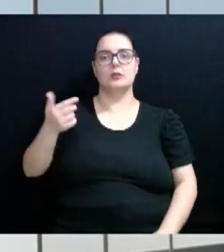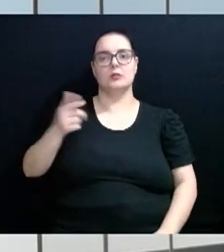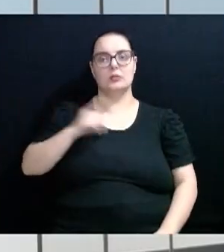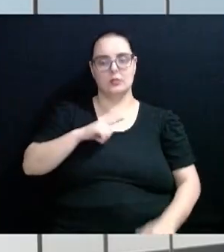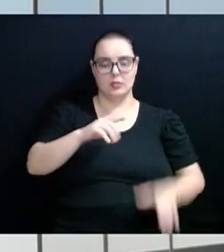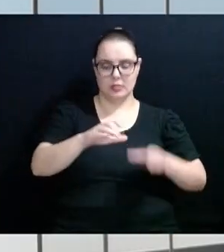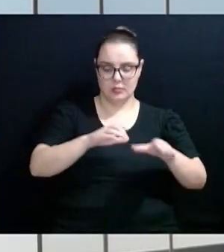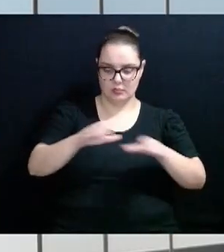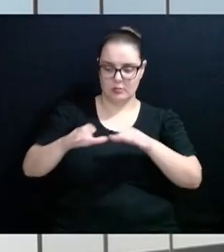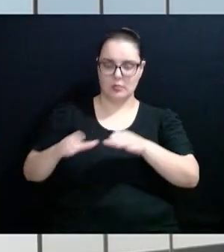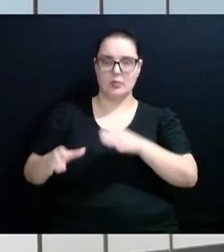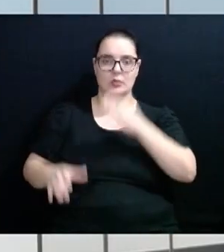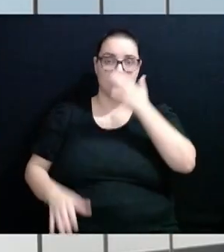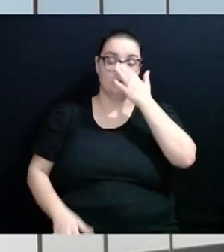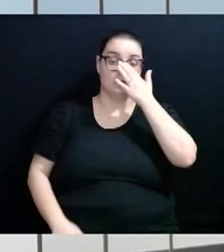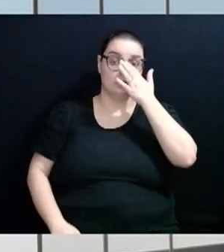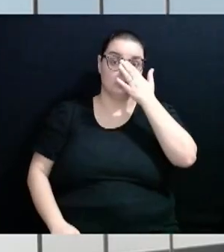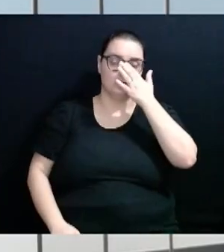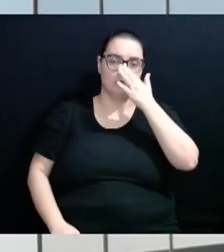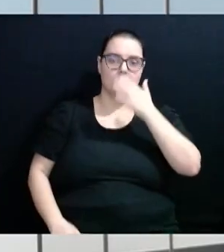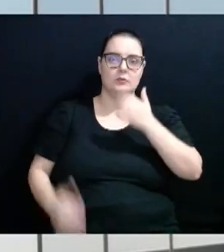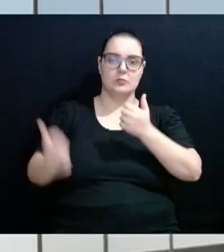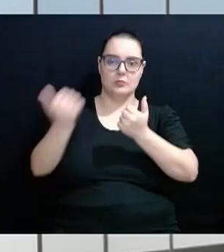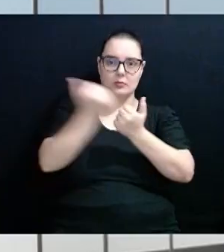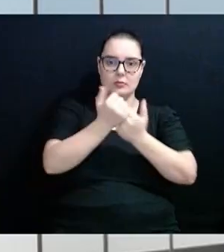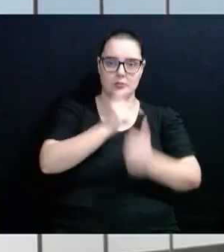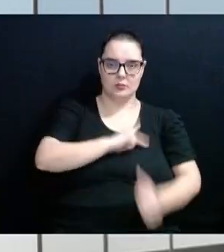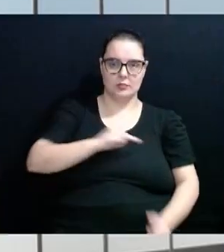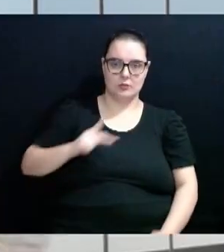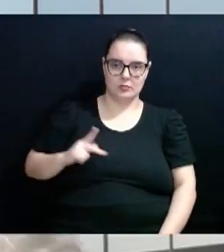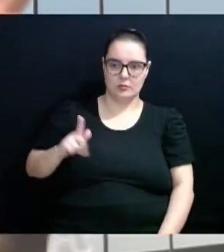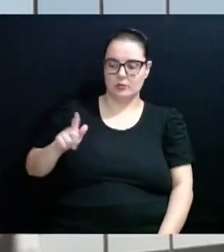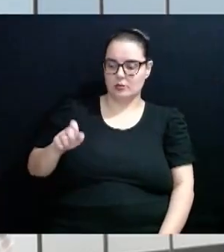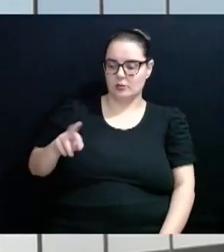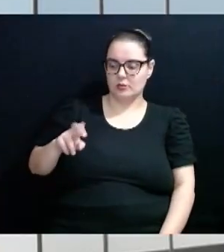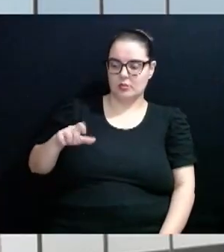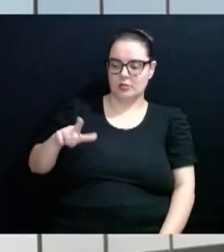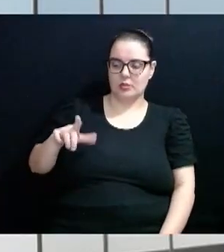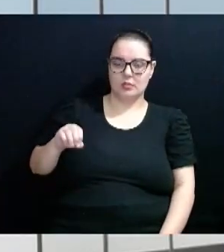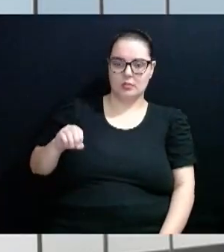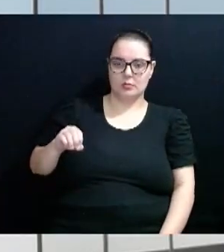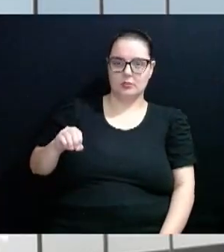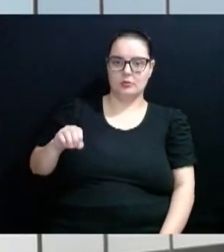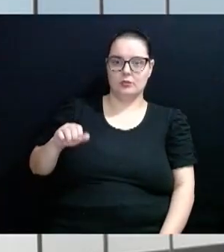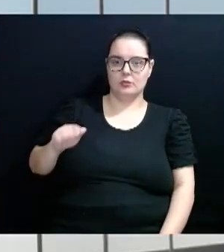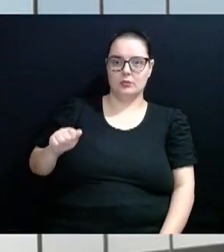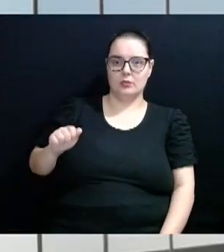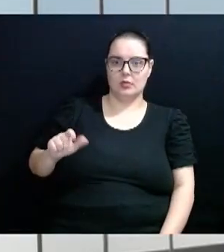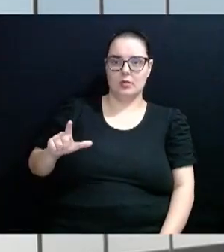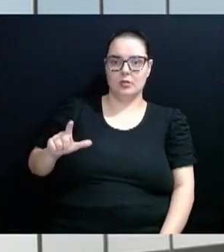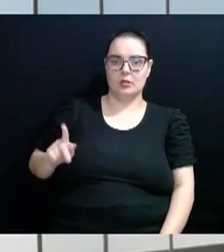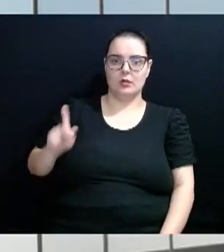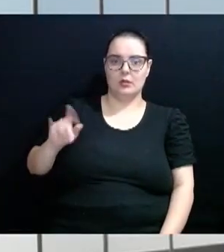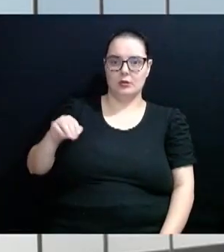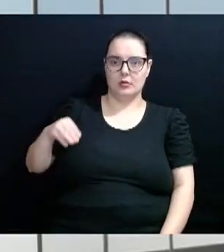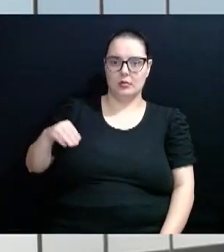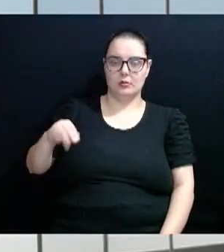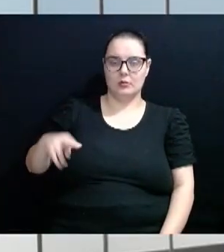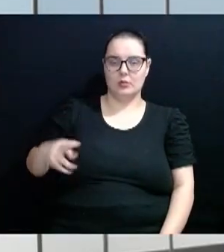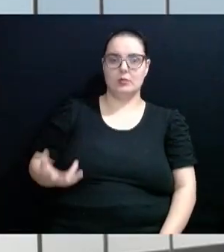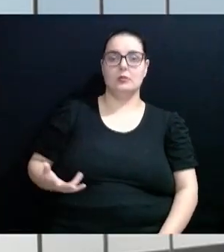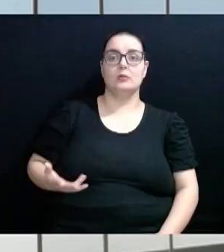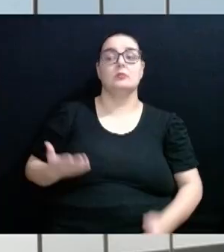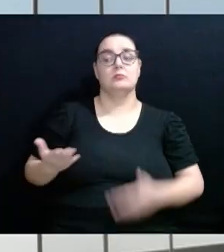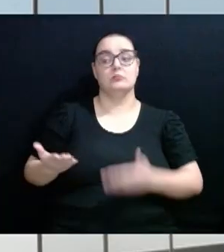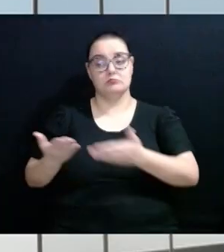parte do vice-presidente, né, Geraldo Alckmin, que está fazendo esse trabalho. Tem sido muito elogiado